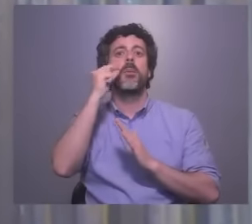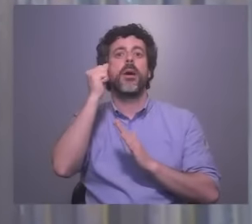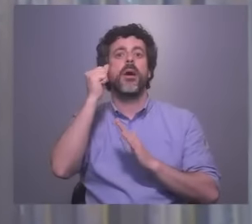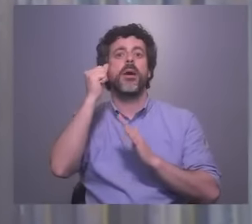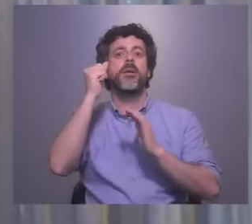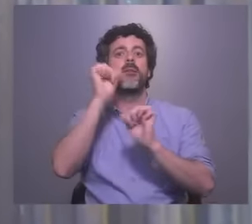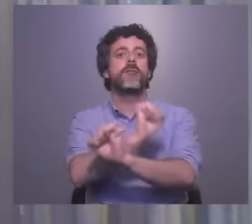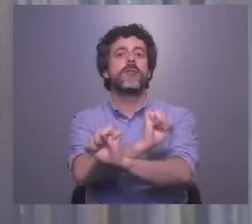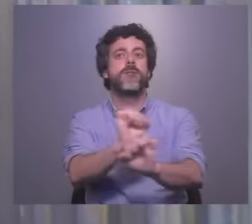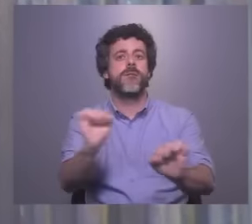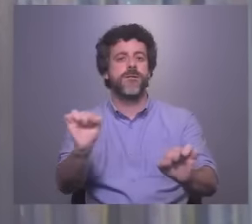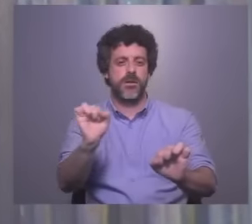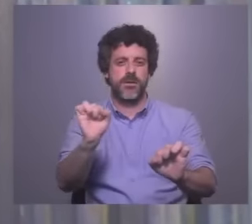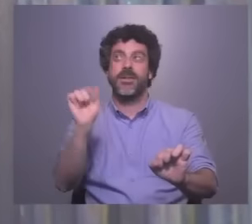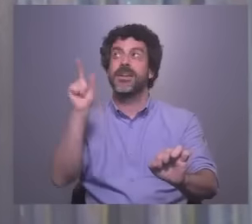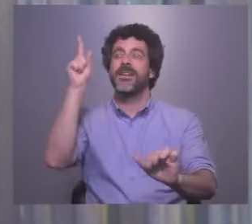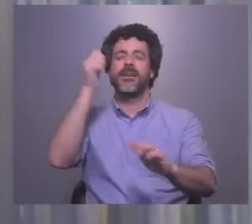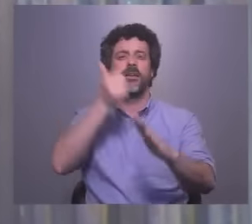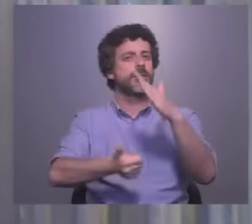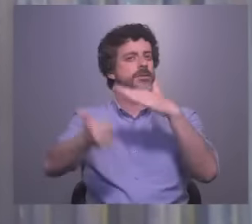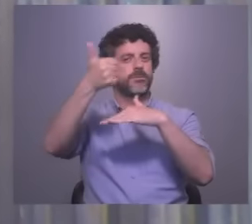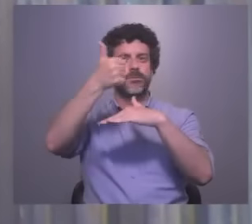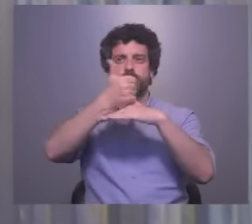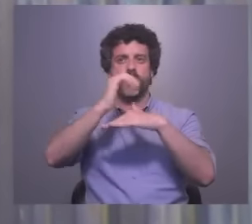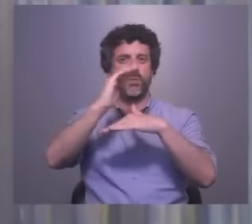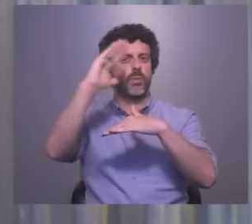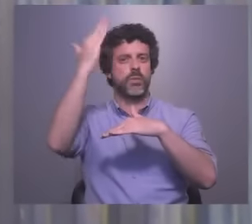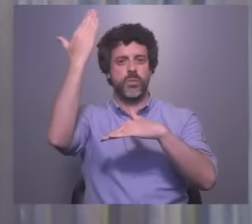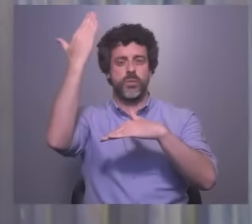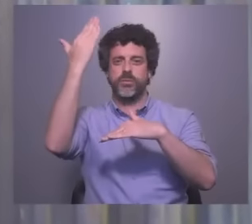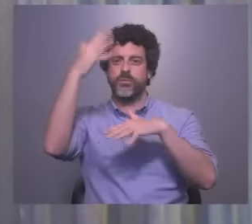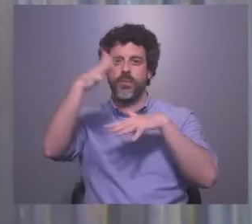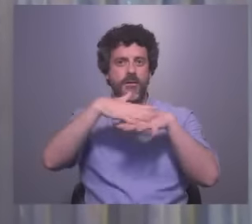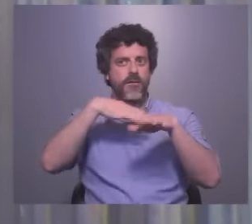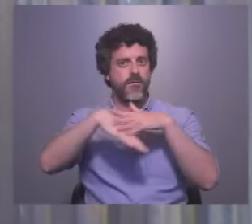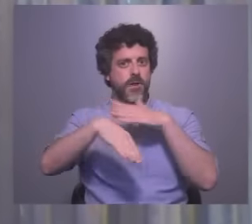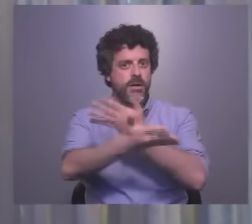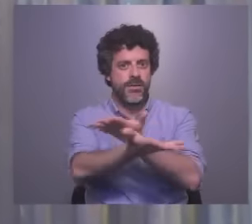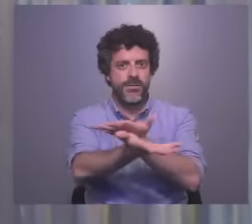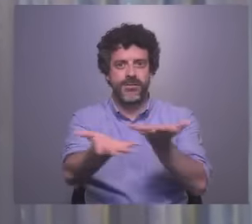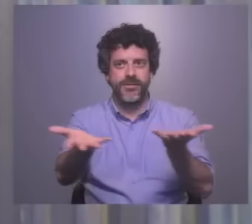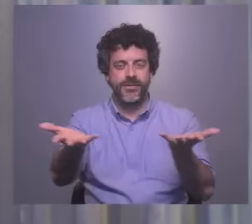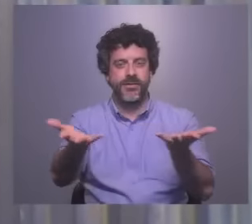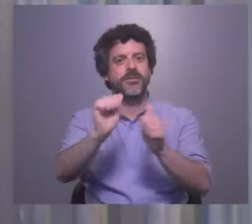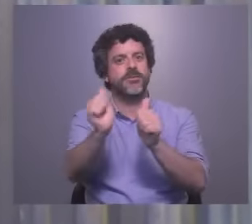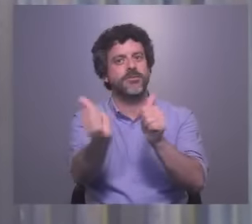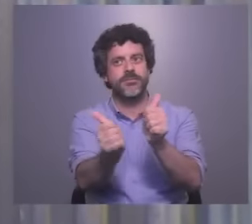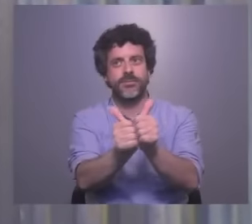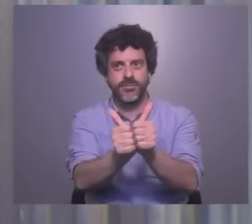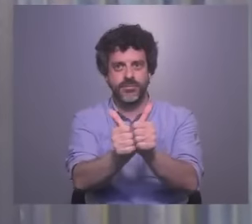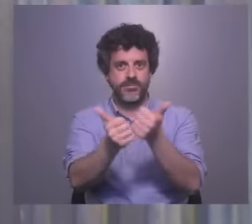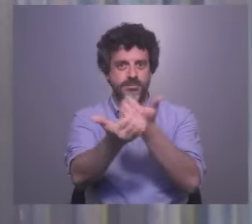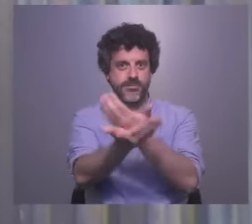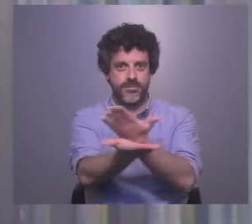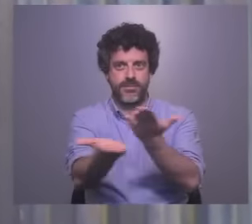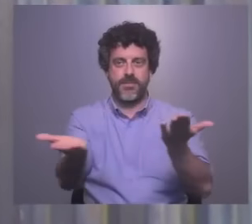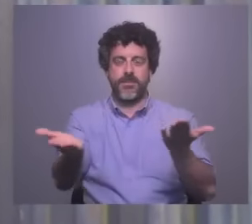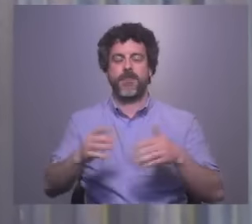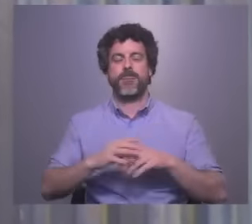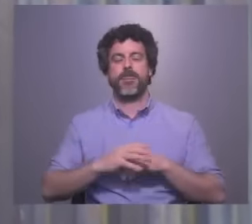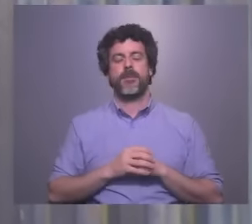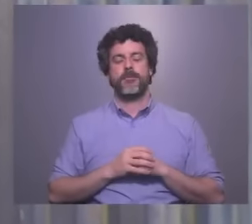Há um só Senhor, uma só fé, um só batismo. Há um só Deus e